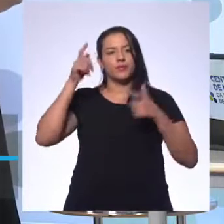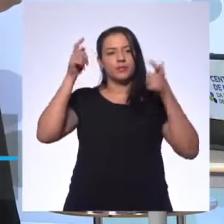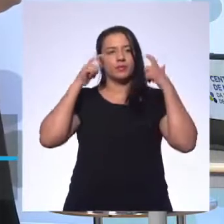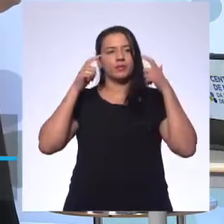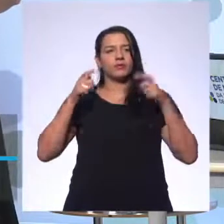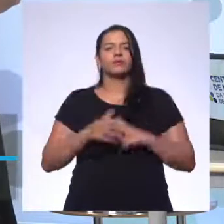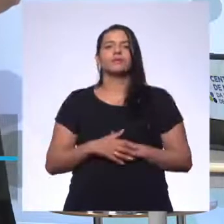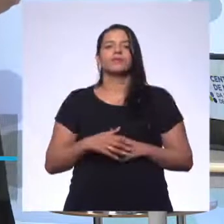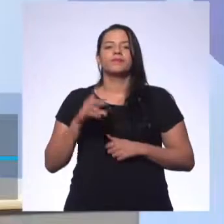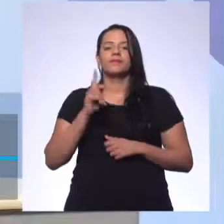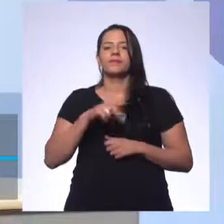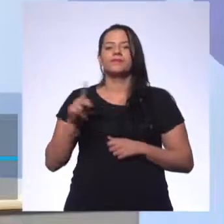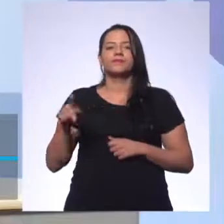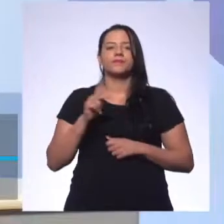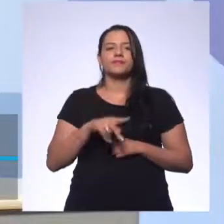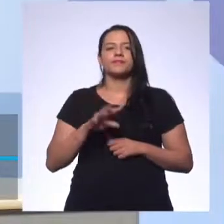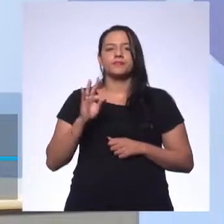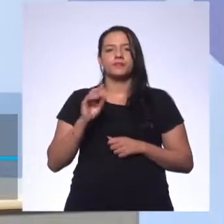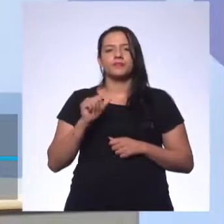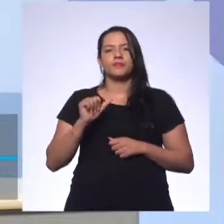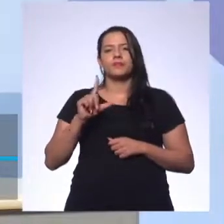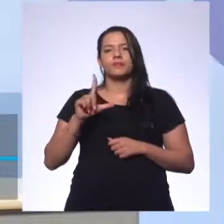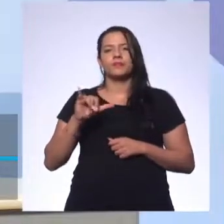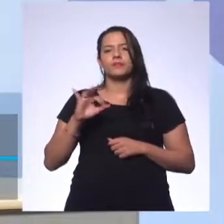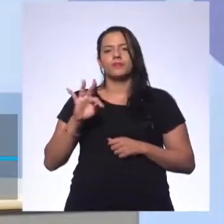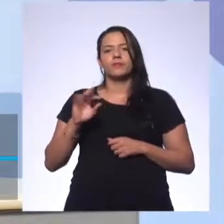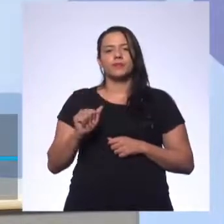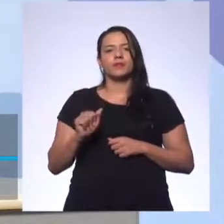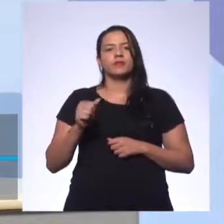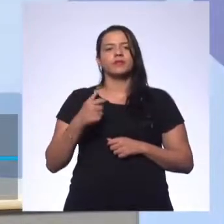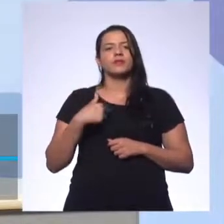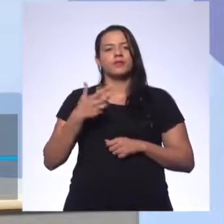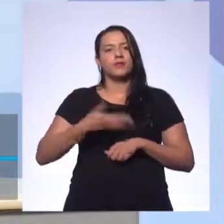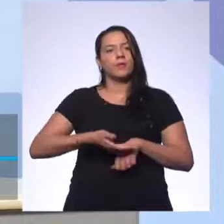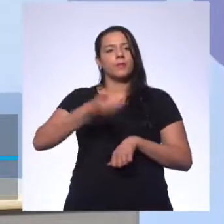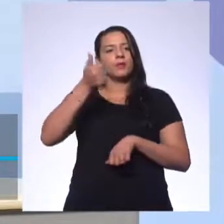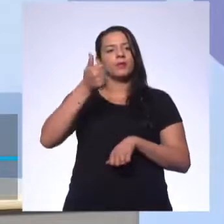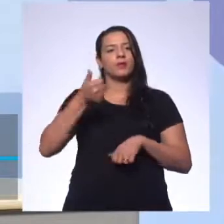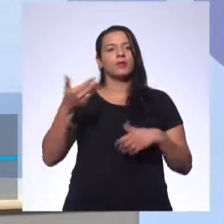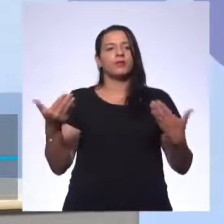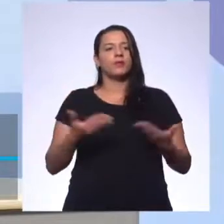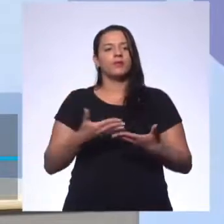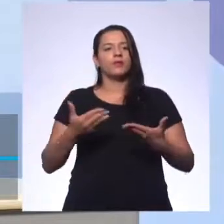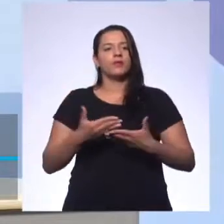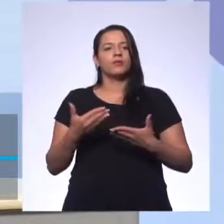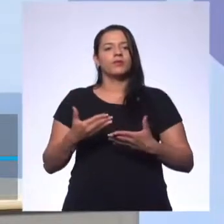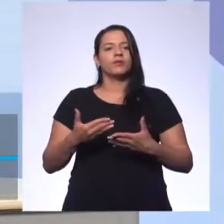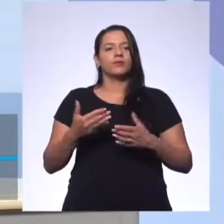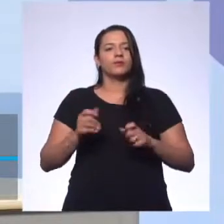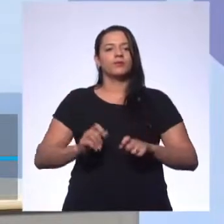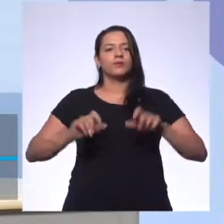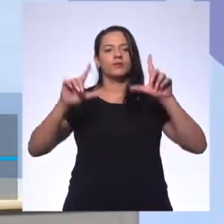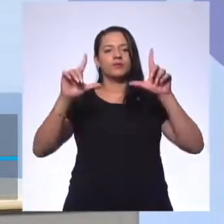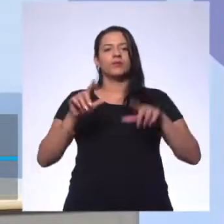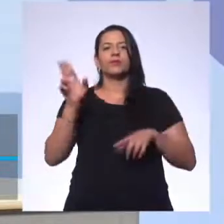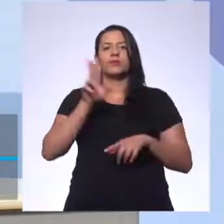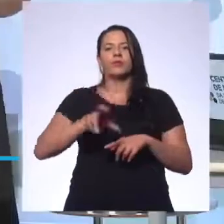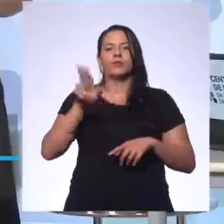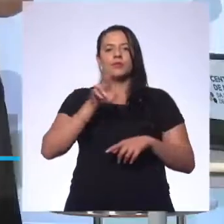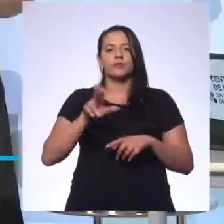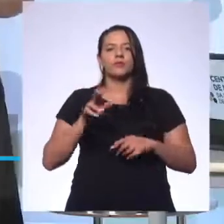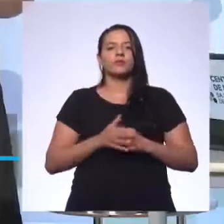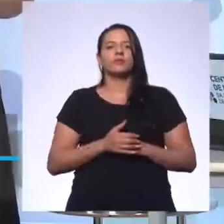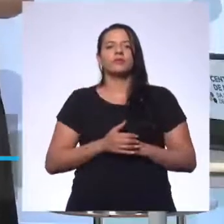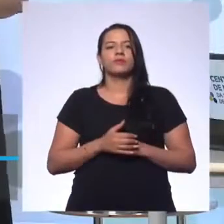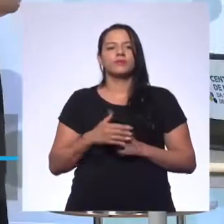E a professora Thalita colocou assim que essa aula ficou bem melhor agora com o uso da lousa digital. Ah, gente, essa